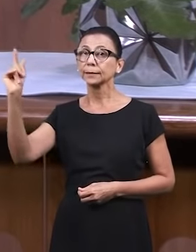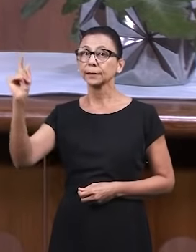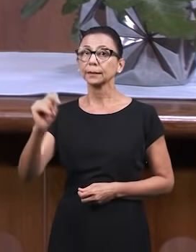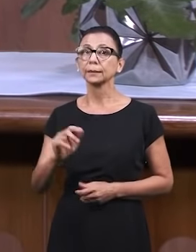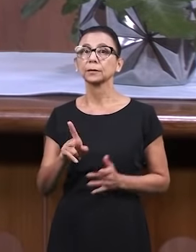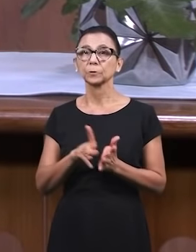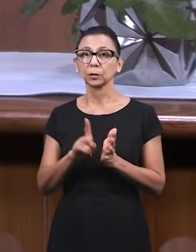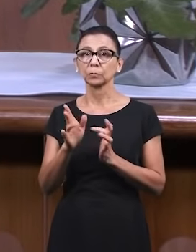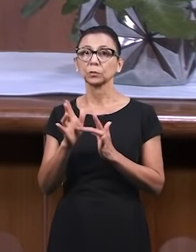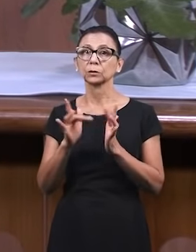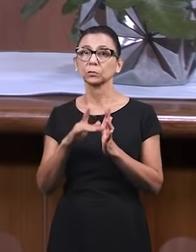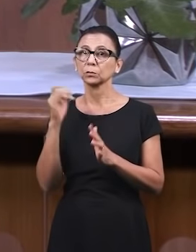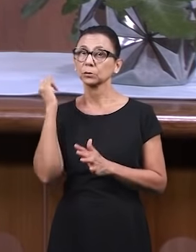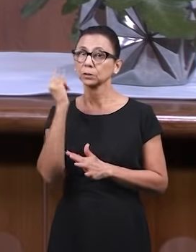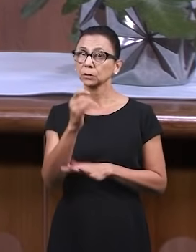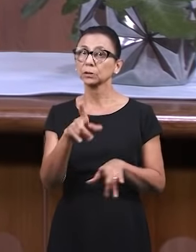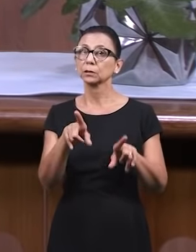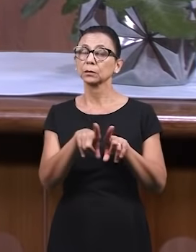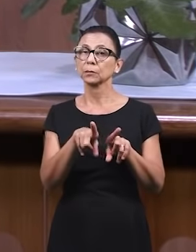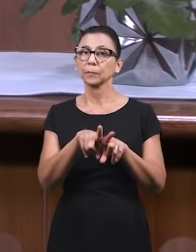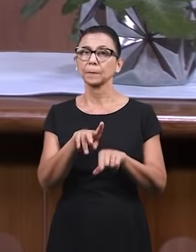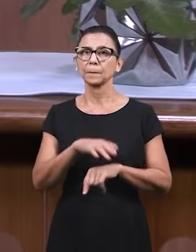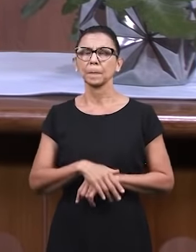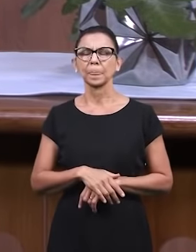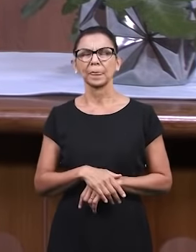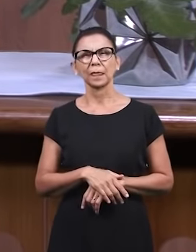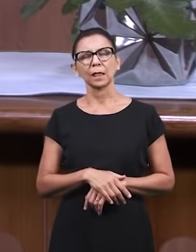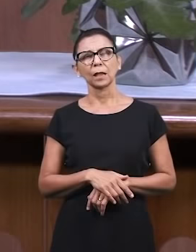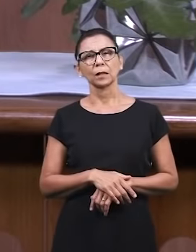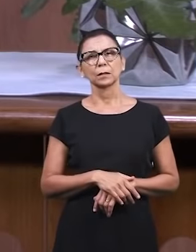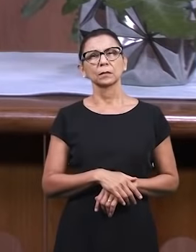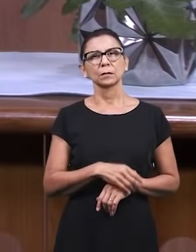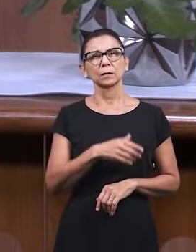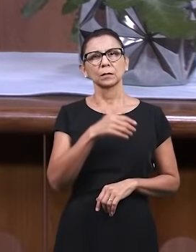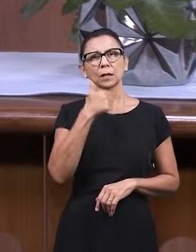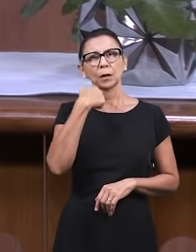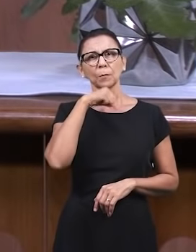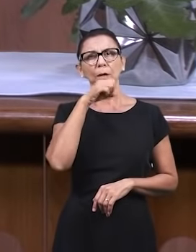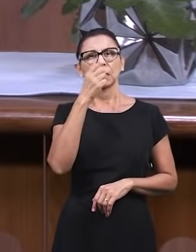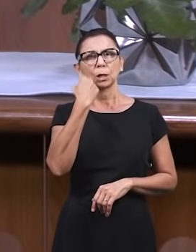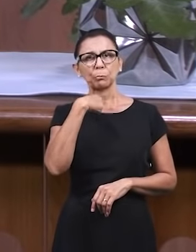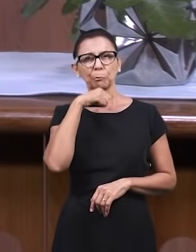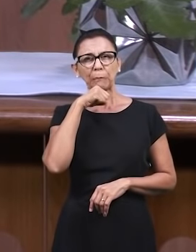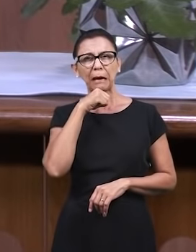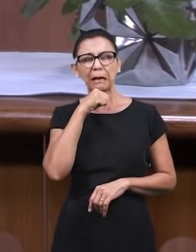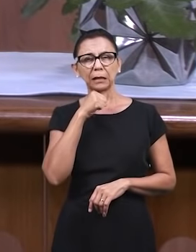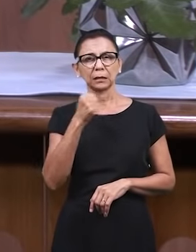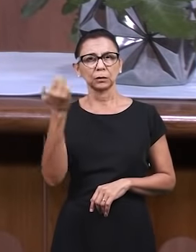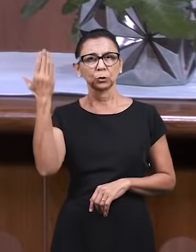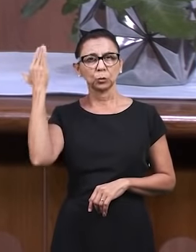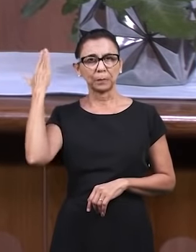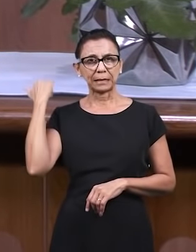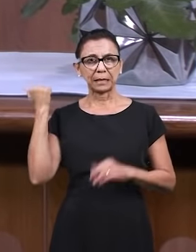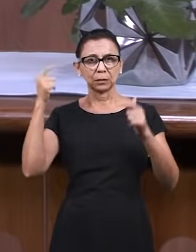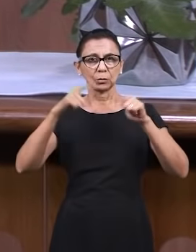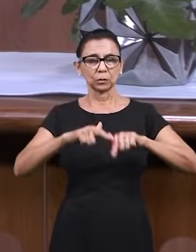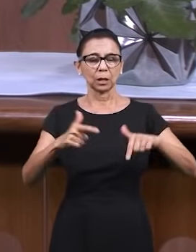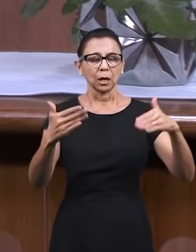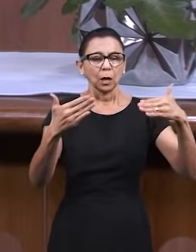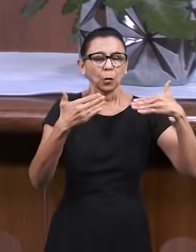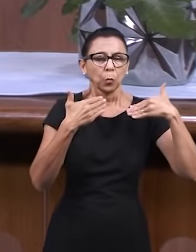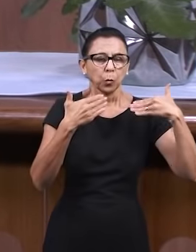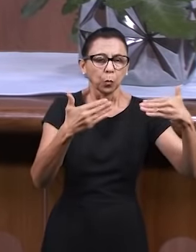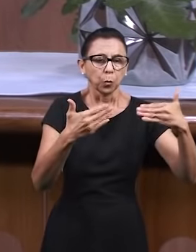E o próprio Senhor diz assim: os seus pais comeram o pão ali, o maná do deserto, morreram. Mas